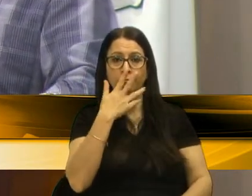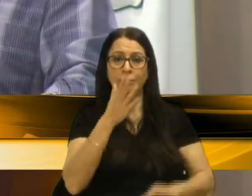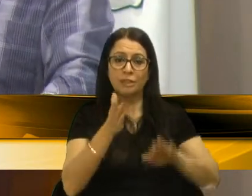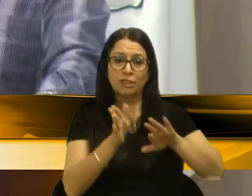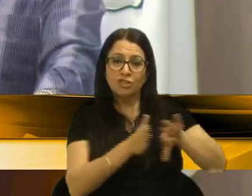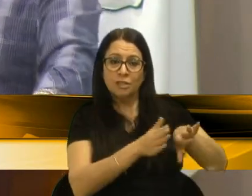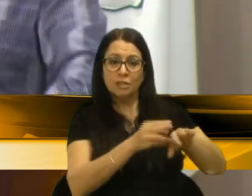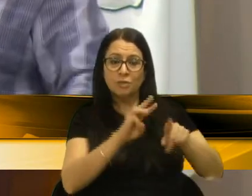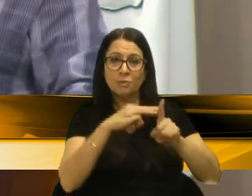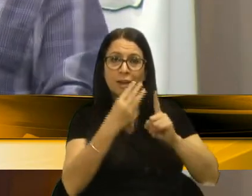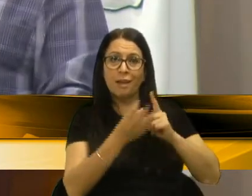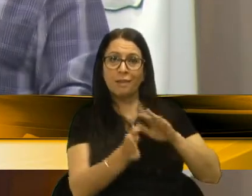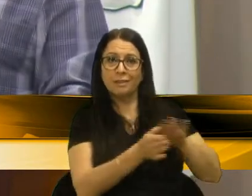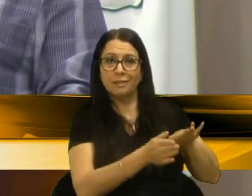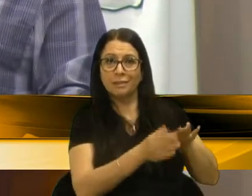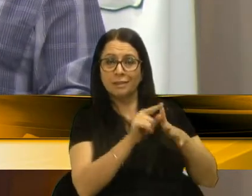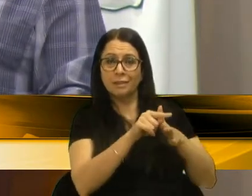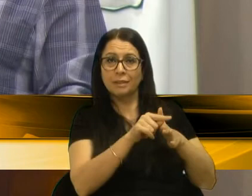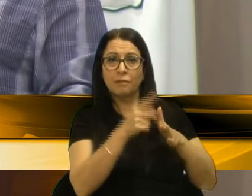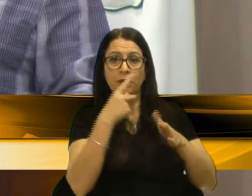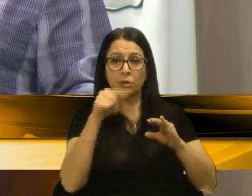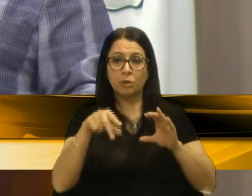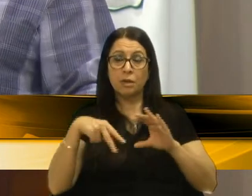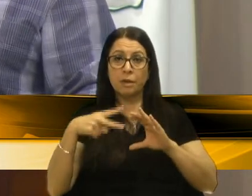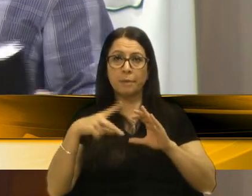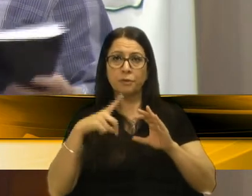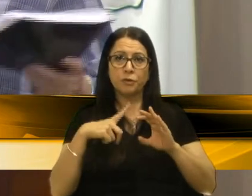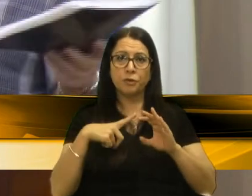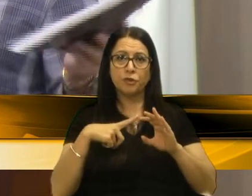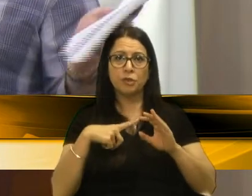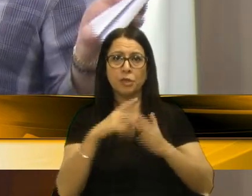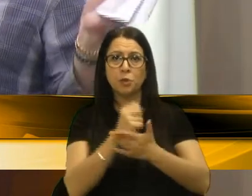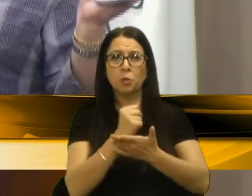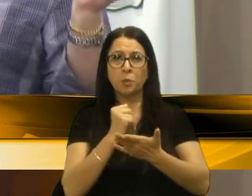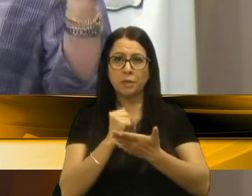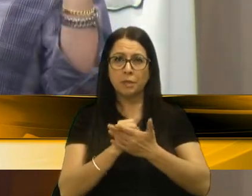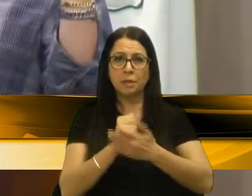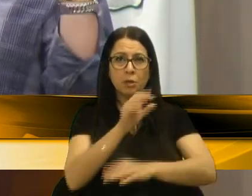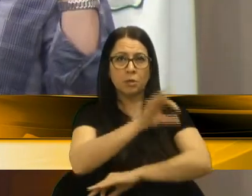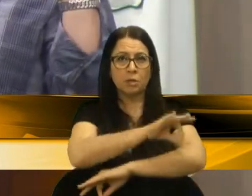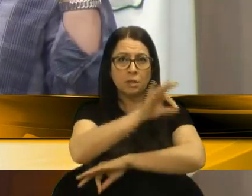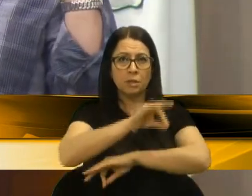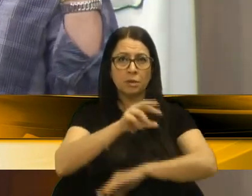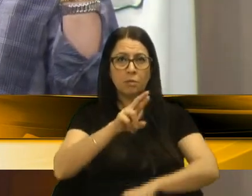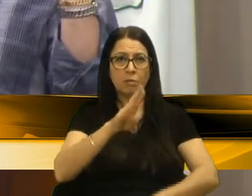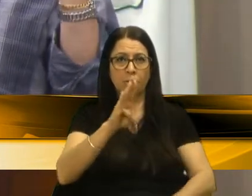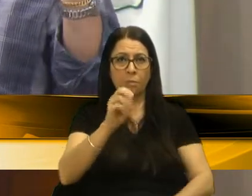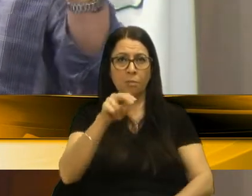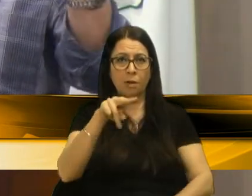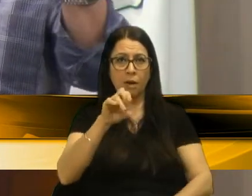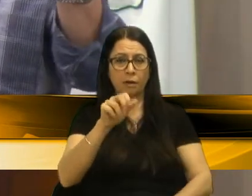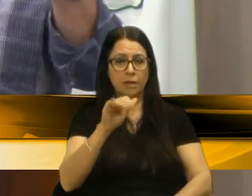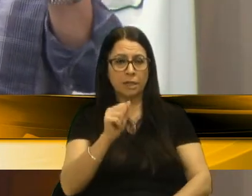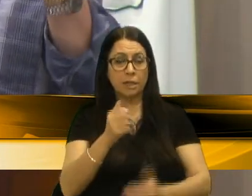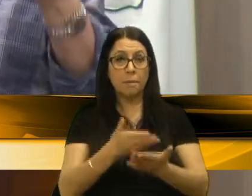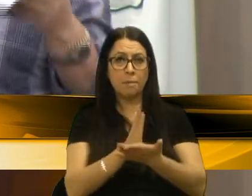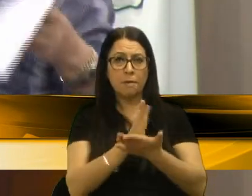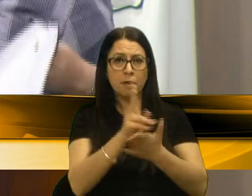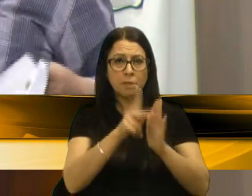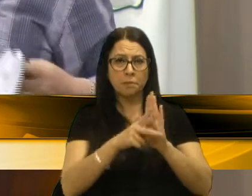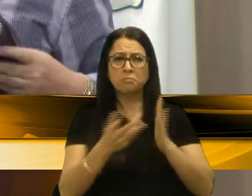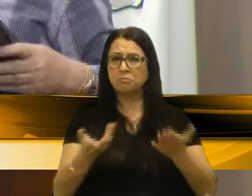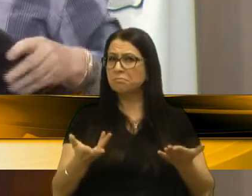dizendo o seguinte, não, que a Câmara teria que ter contratado um arquiteto urbanista para aprovar esse